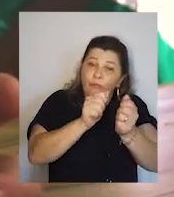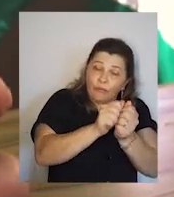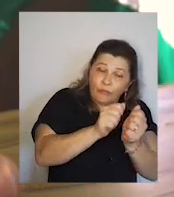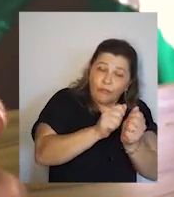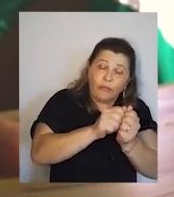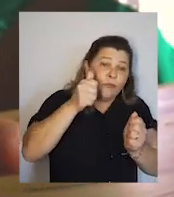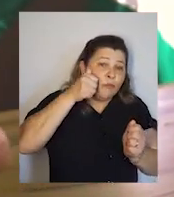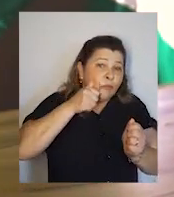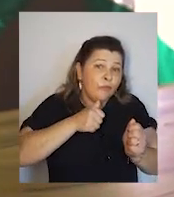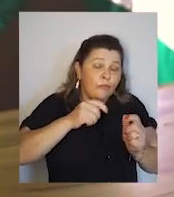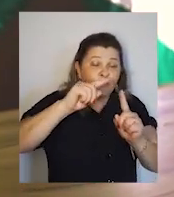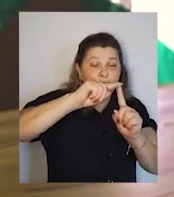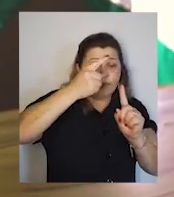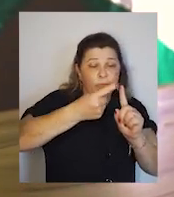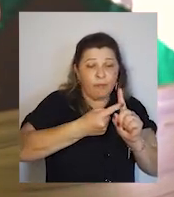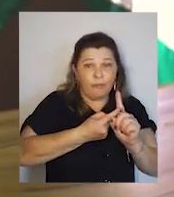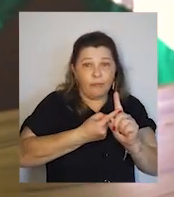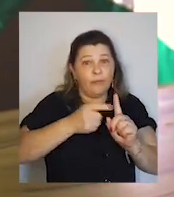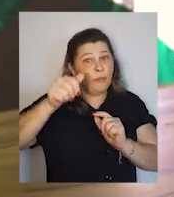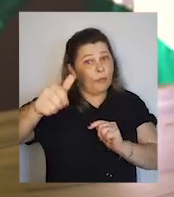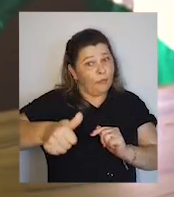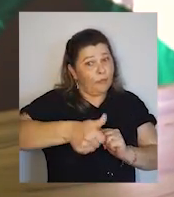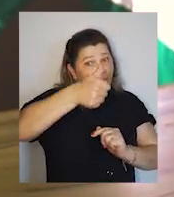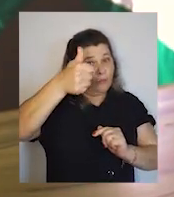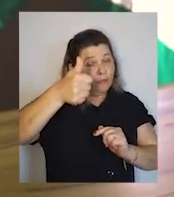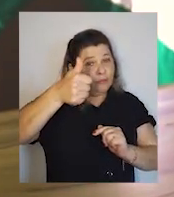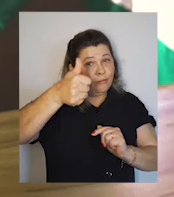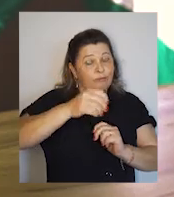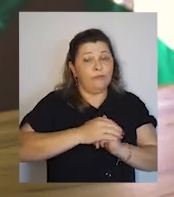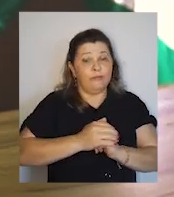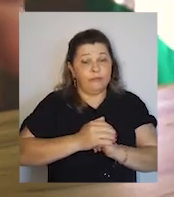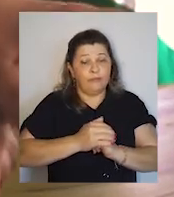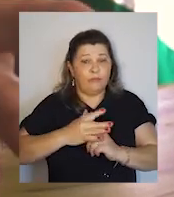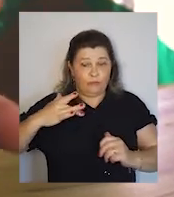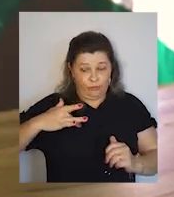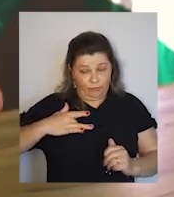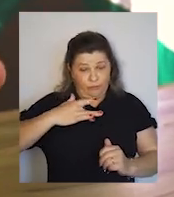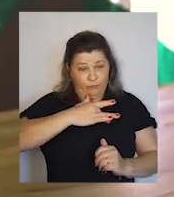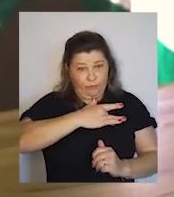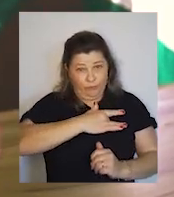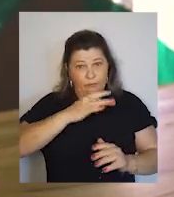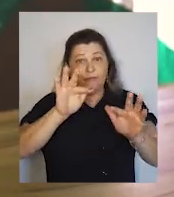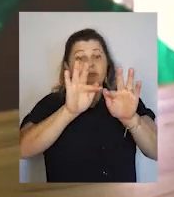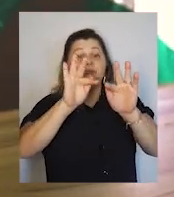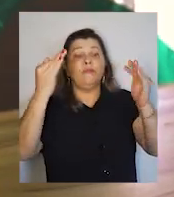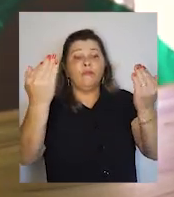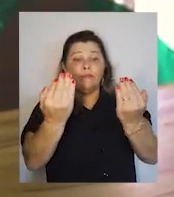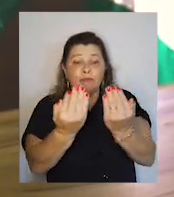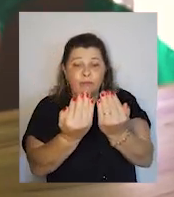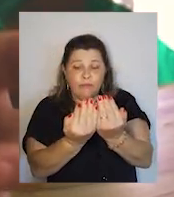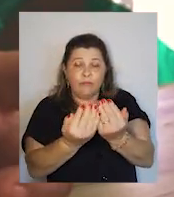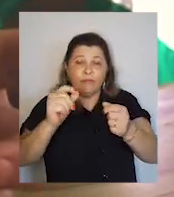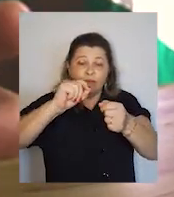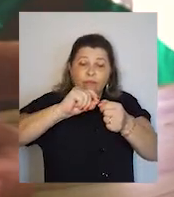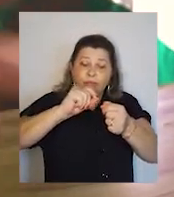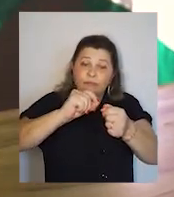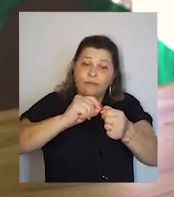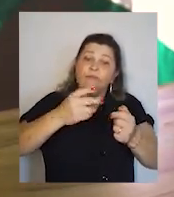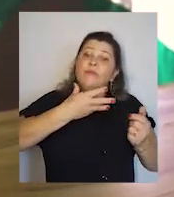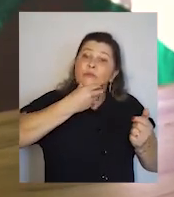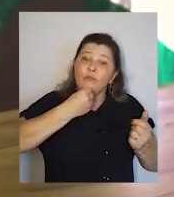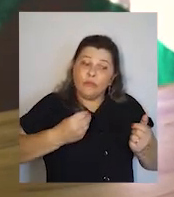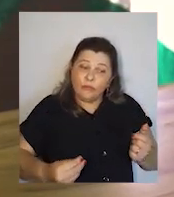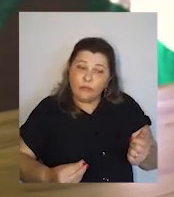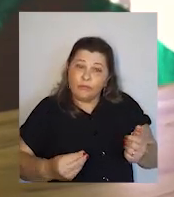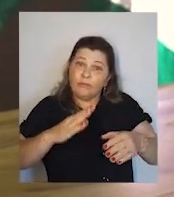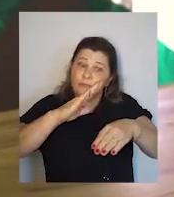com que a gente melhore toda uma condição de saúde dessas famílias e faz com que esse parceiro também se